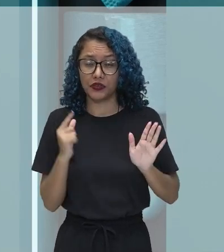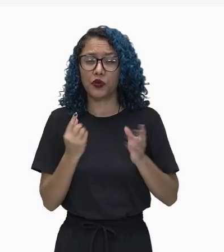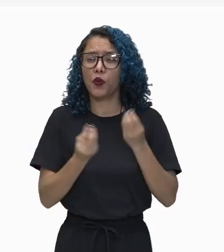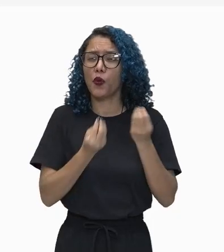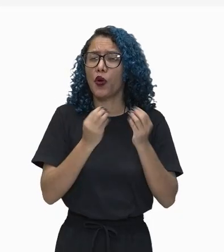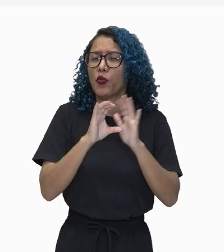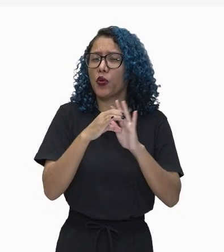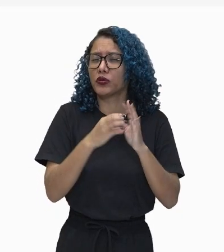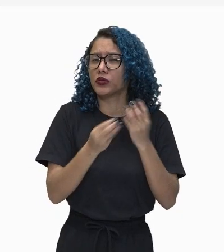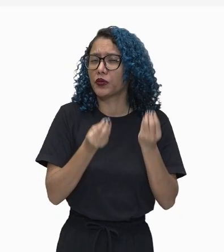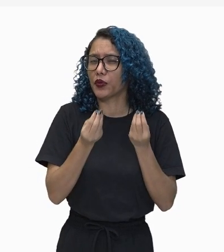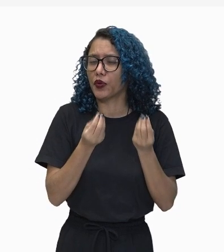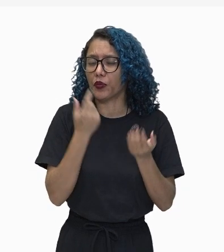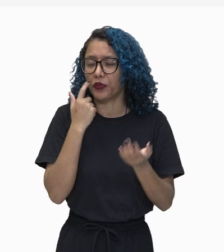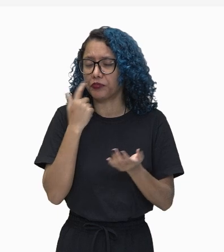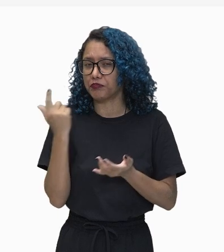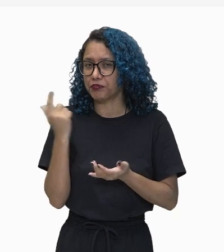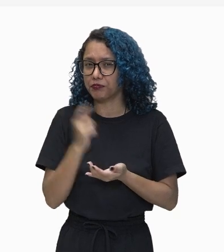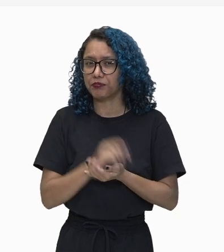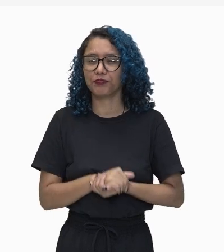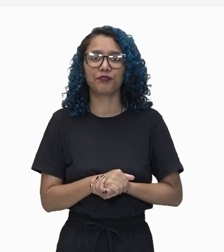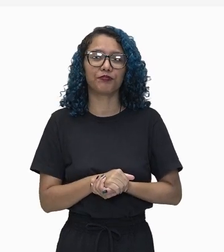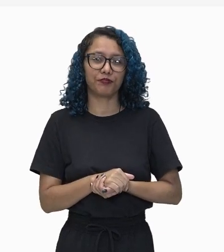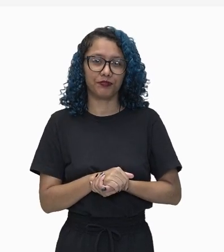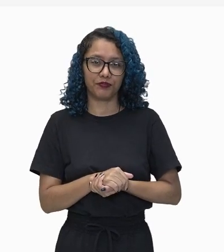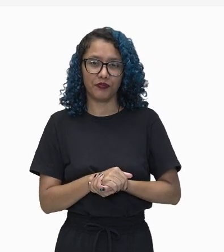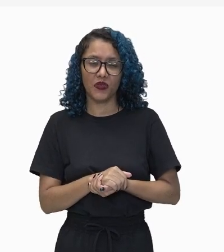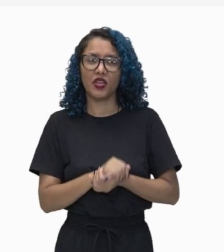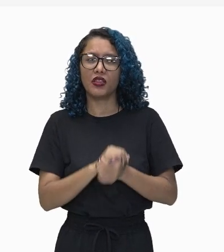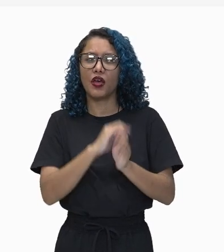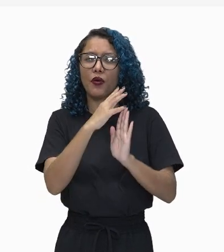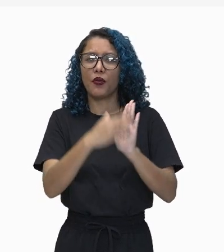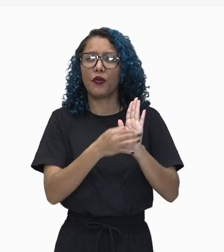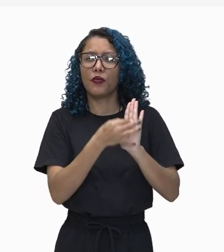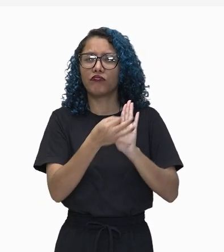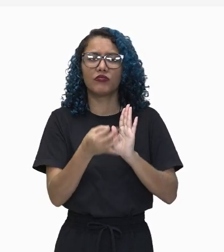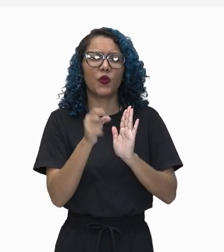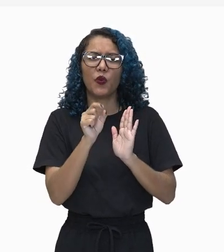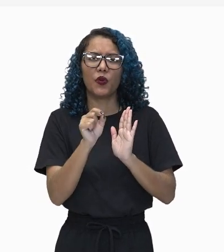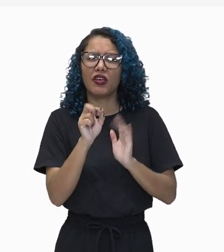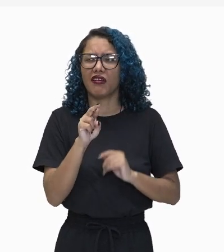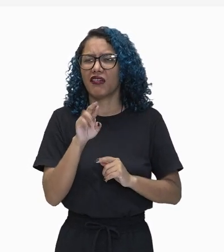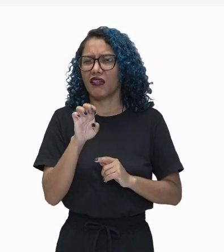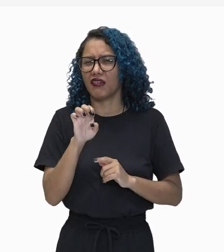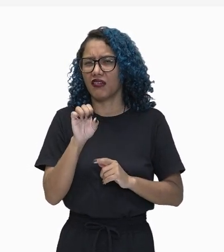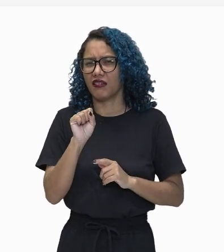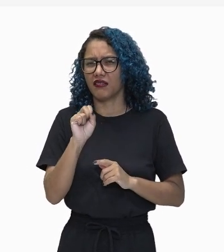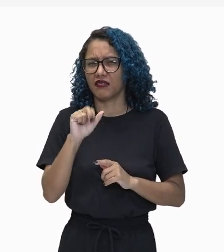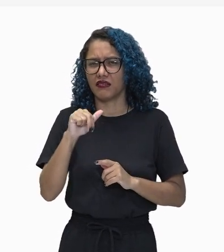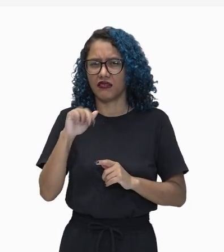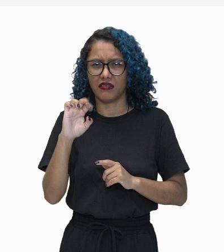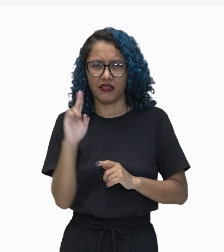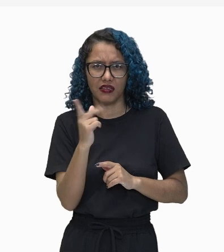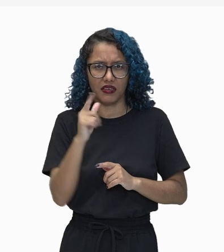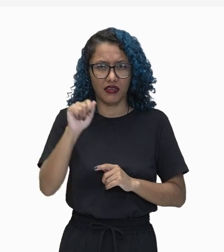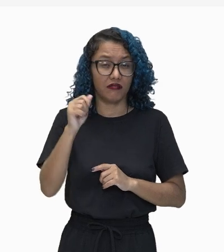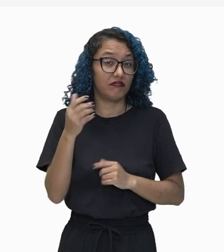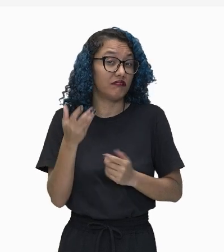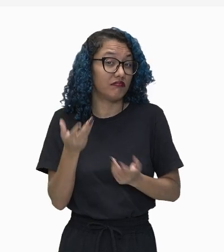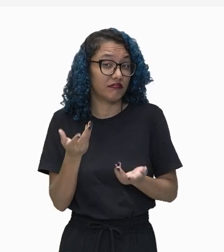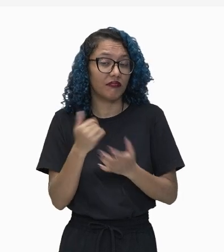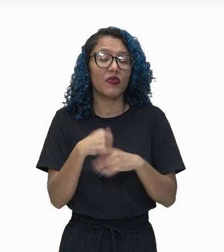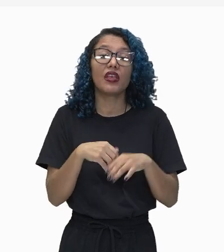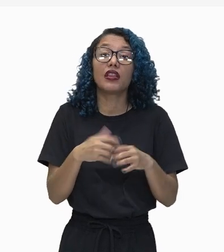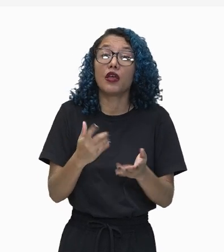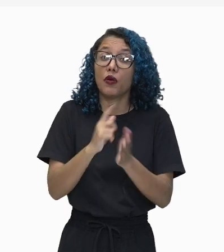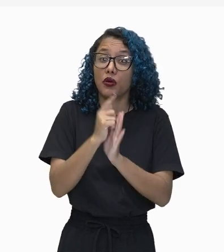só. Então, temos aí resenha. O que é uma resenha? Uma resenha é um gênero textual